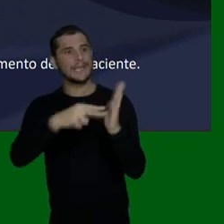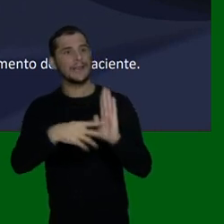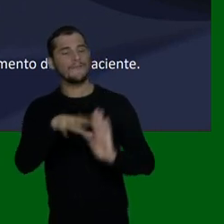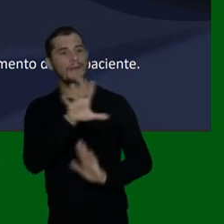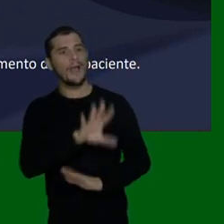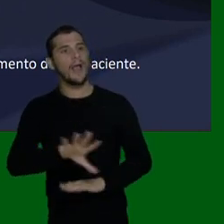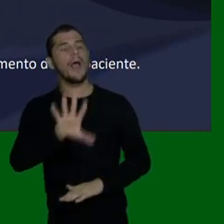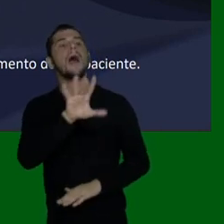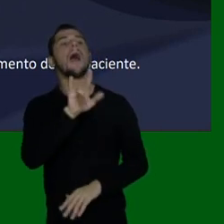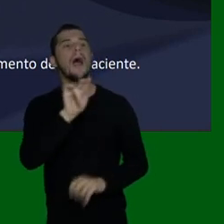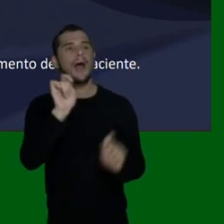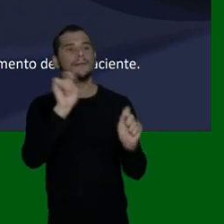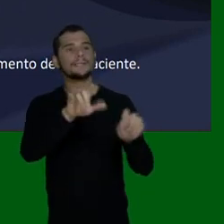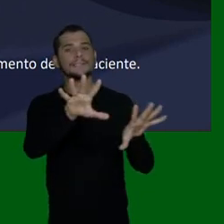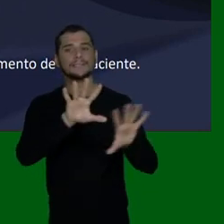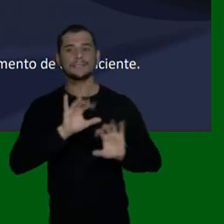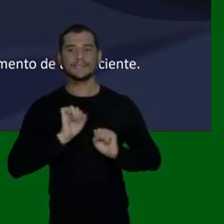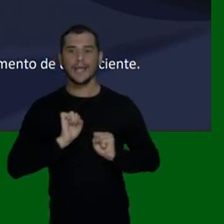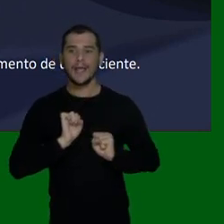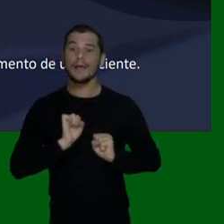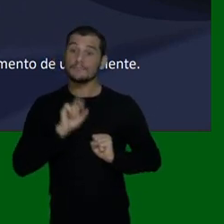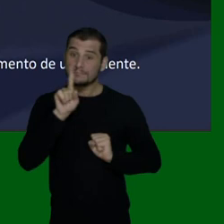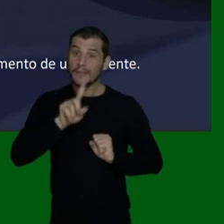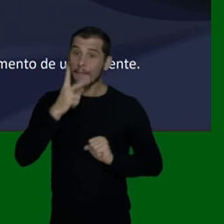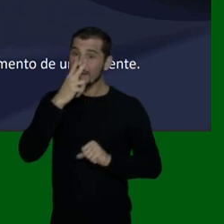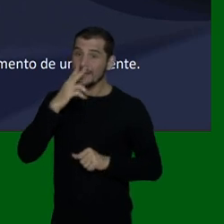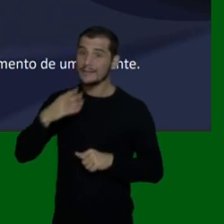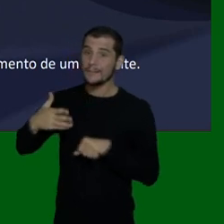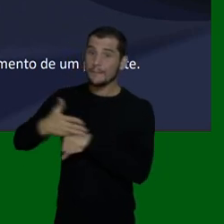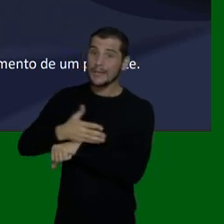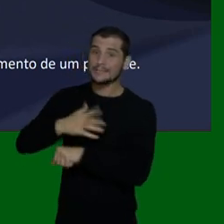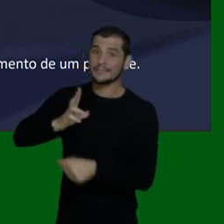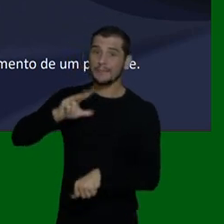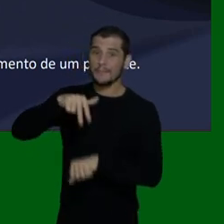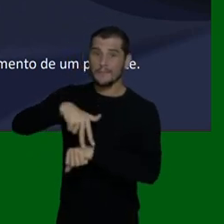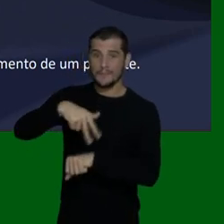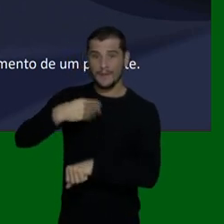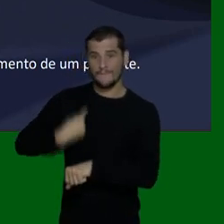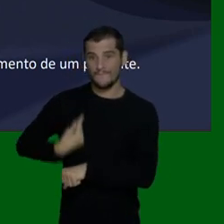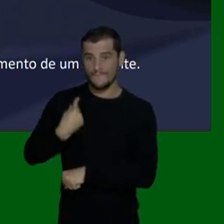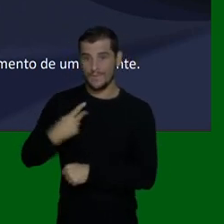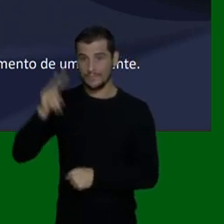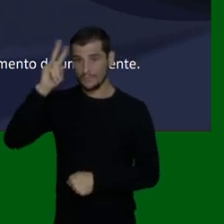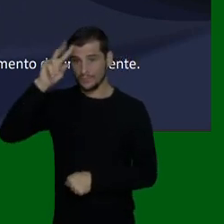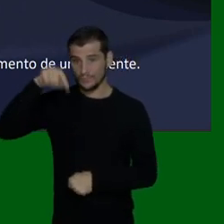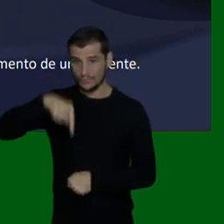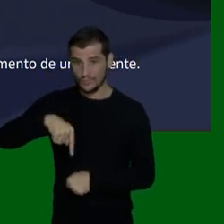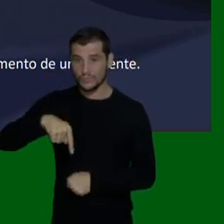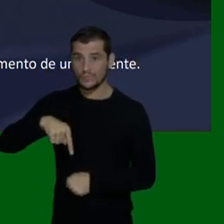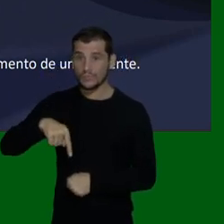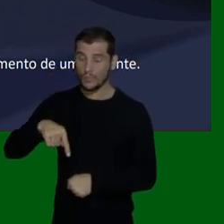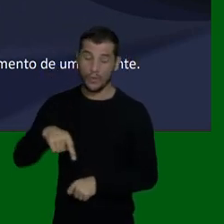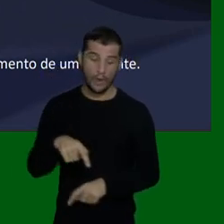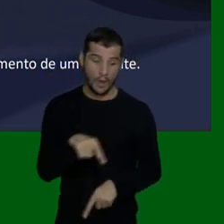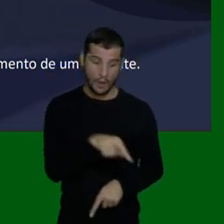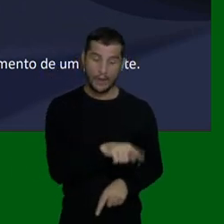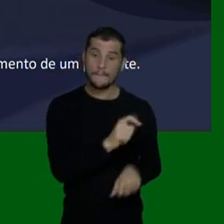história que eu estou o psicopedagogo na sua ação